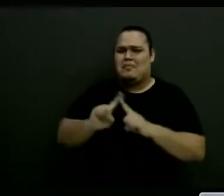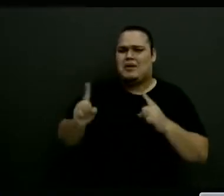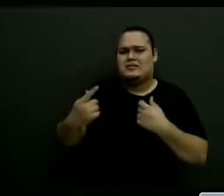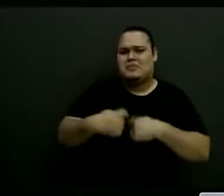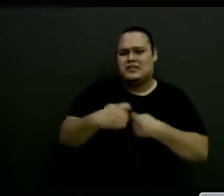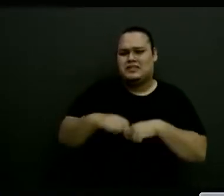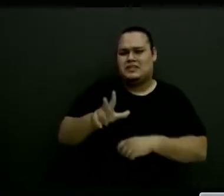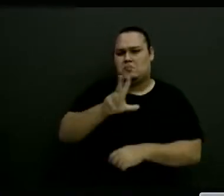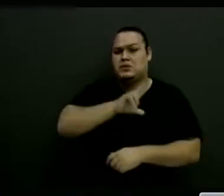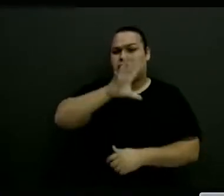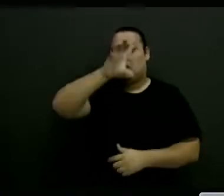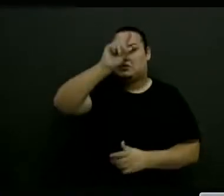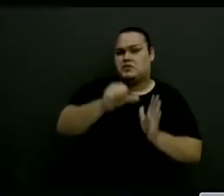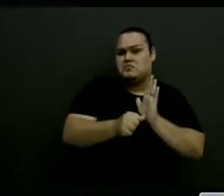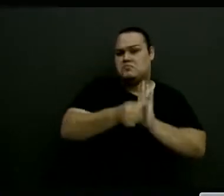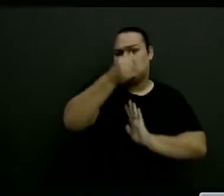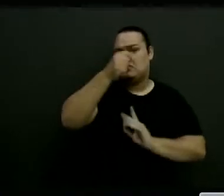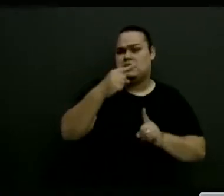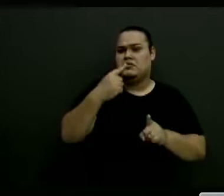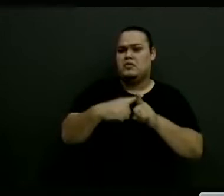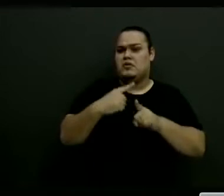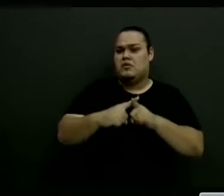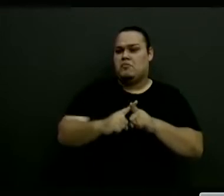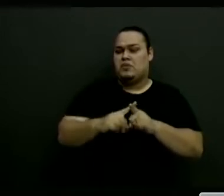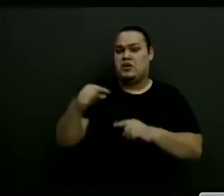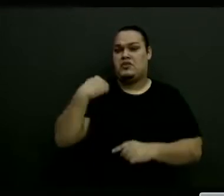sincera, nós derramamos em sua presença,